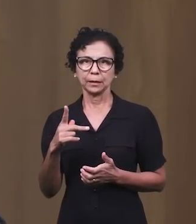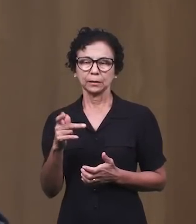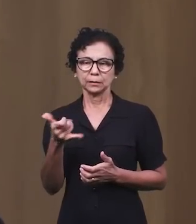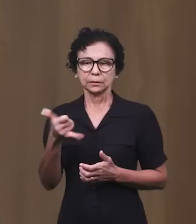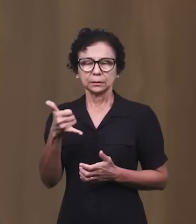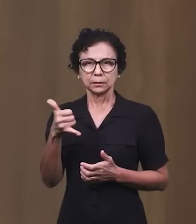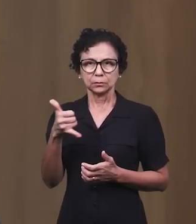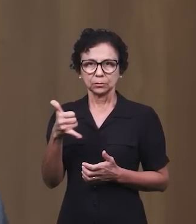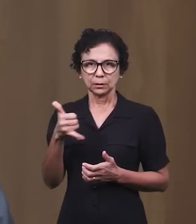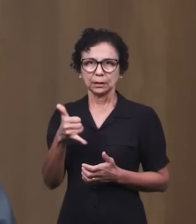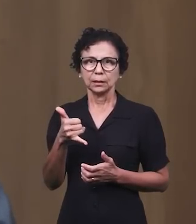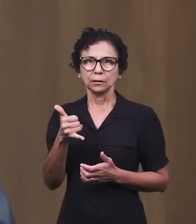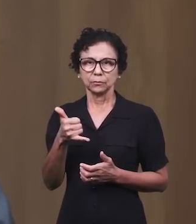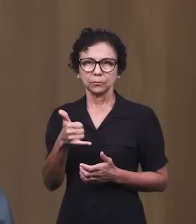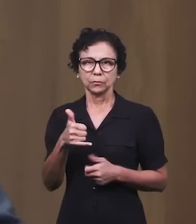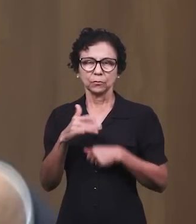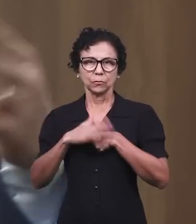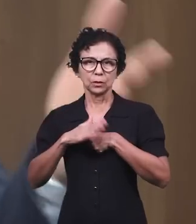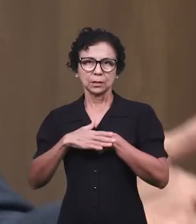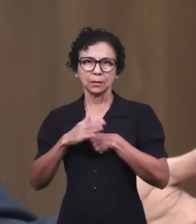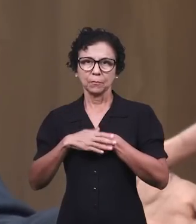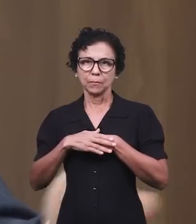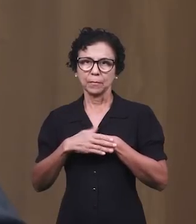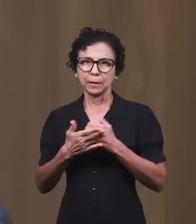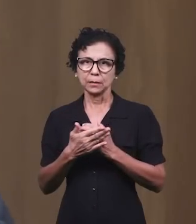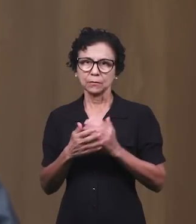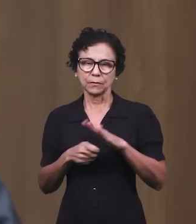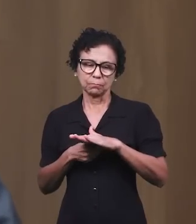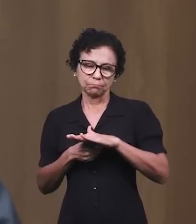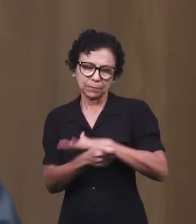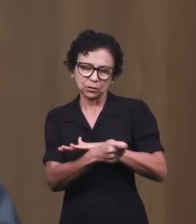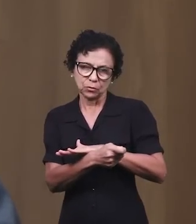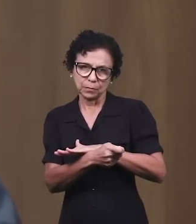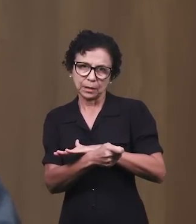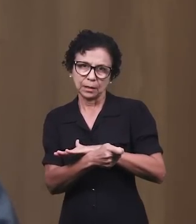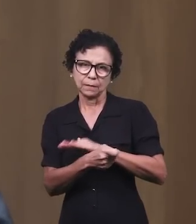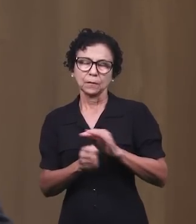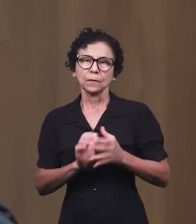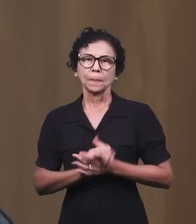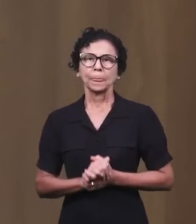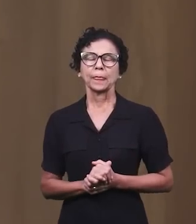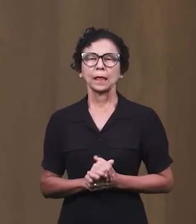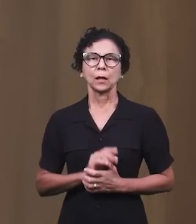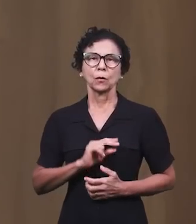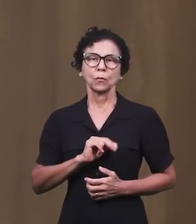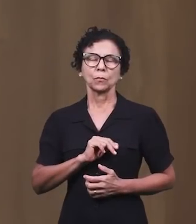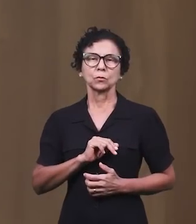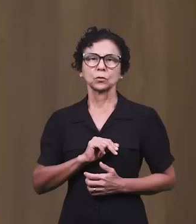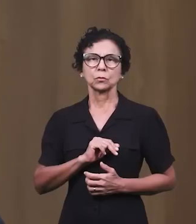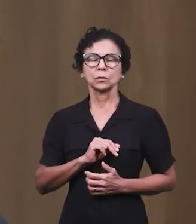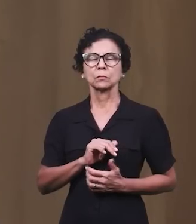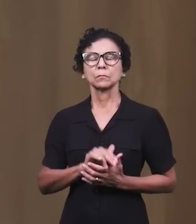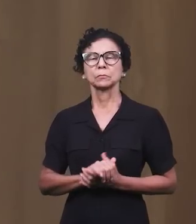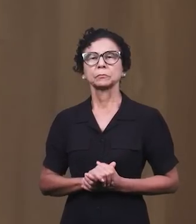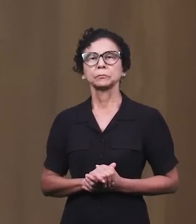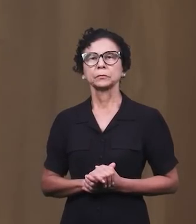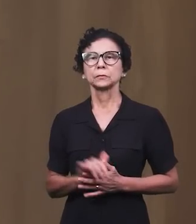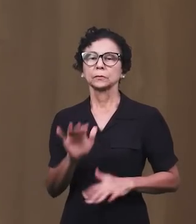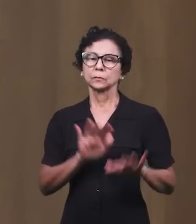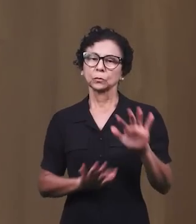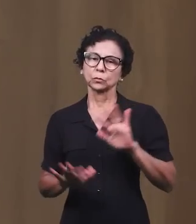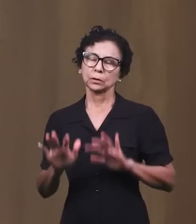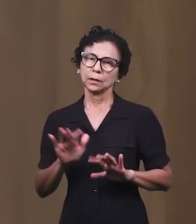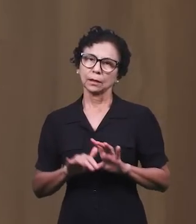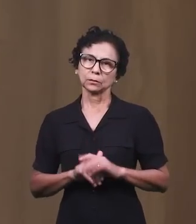o permita fazer alguns investimentos, tanto na renda fixa quanto na renda variável. Lembrando que o jovem deve ter cuidado em assumir